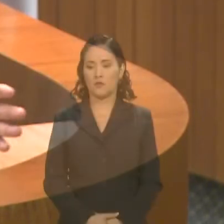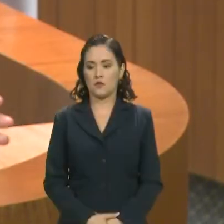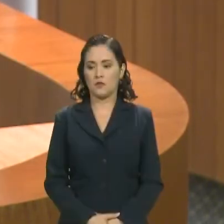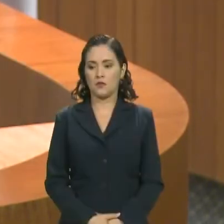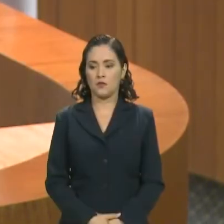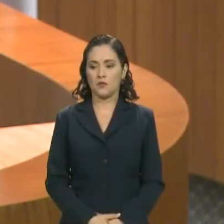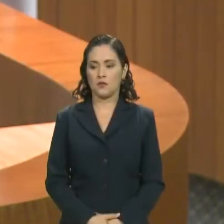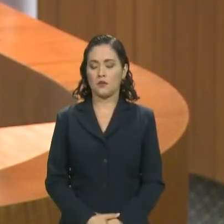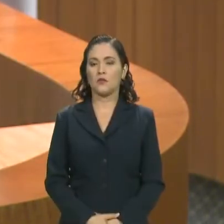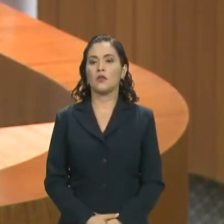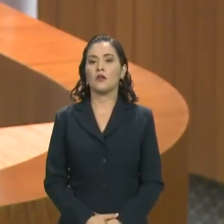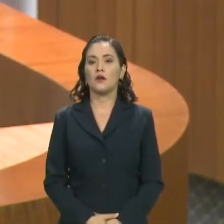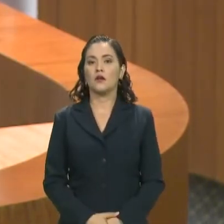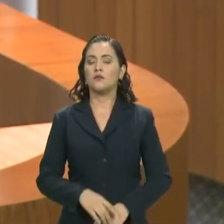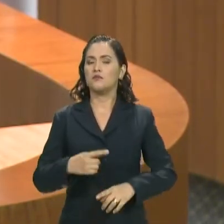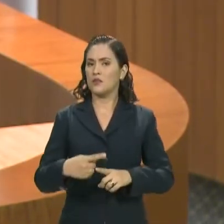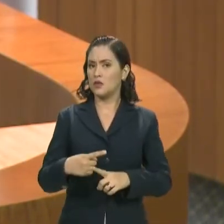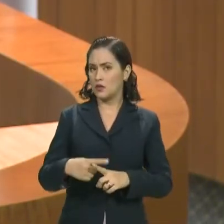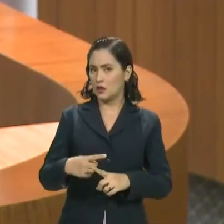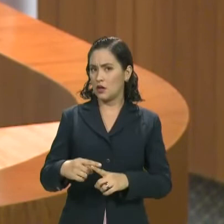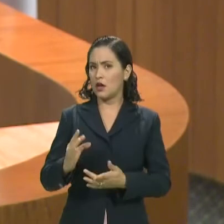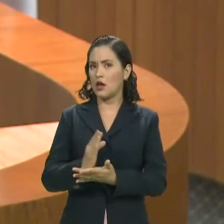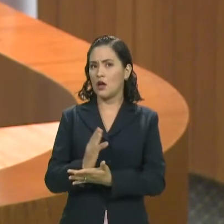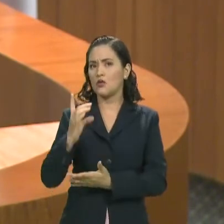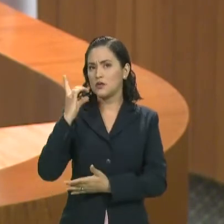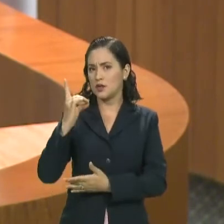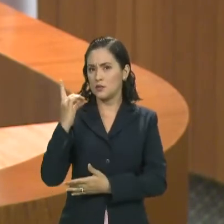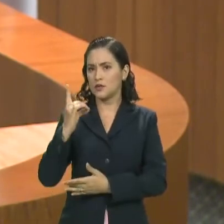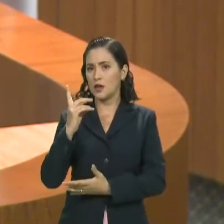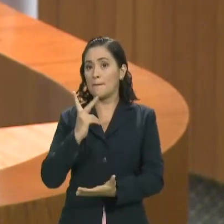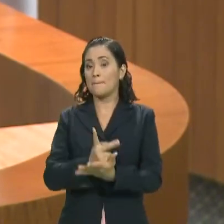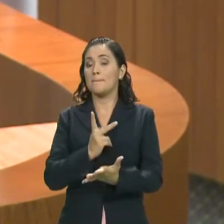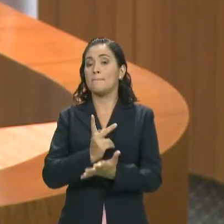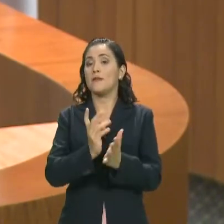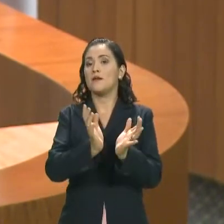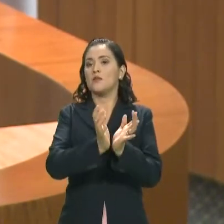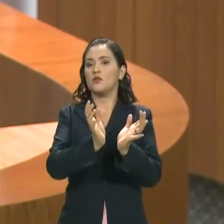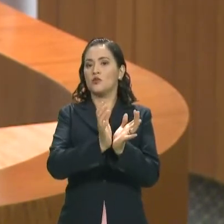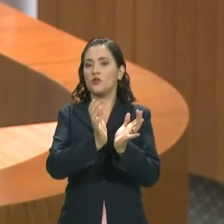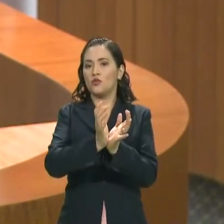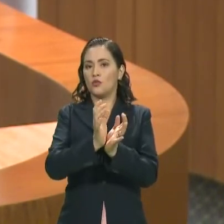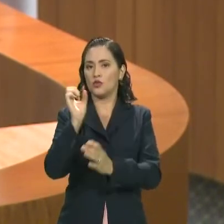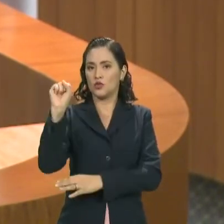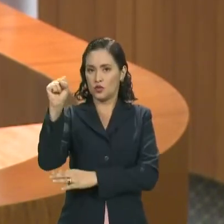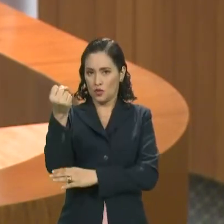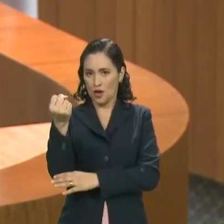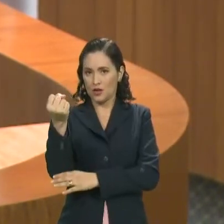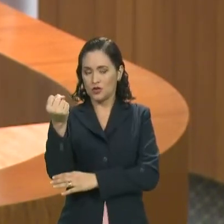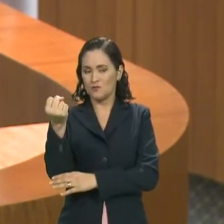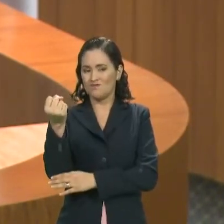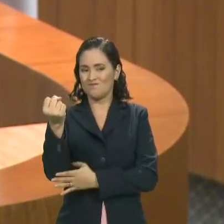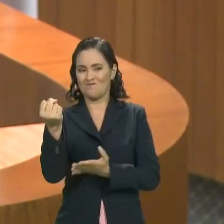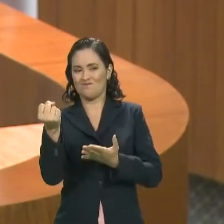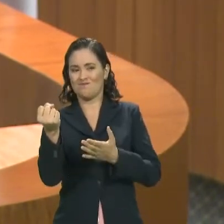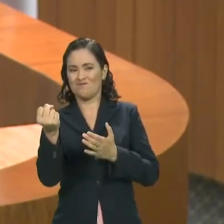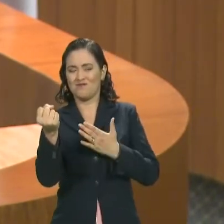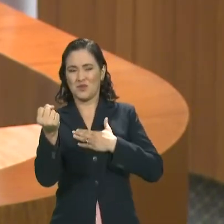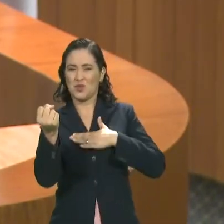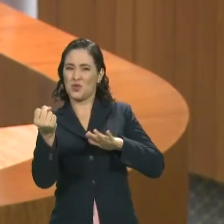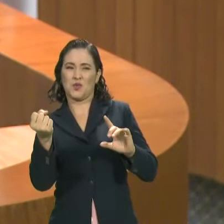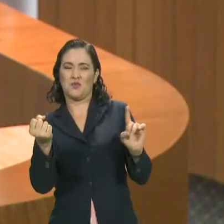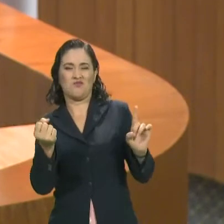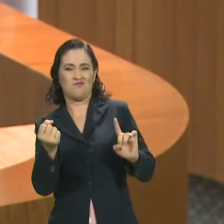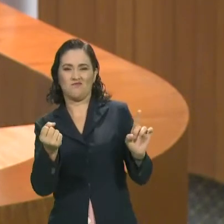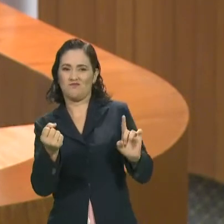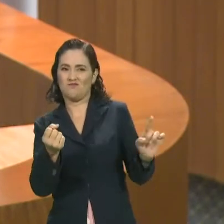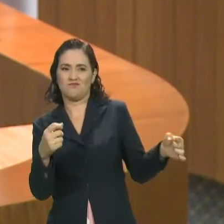muito querendo ele ali perto não, sabe? E quem deu guarida para ele foi o PL, do deputado e futuro governador,